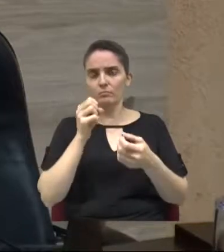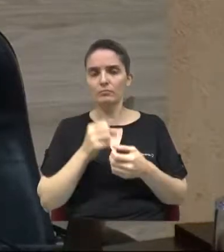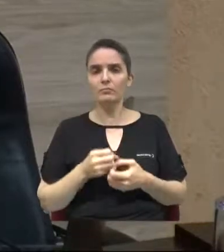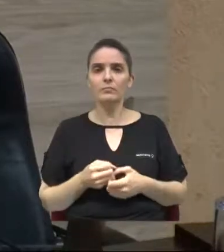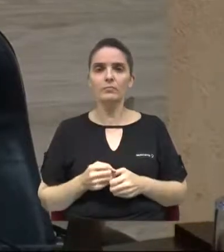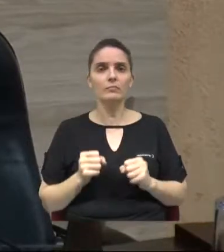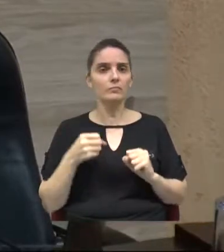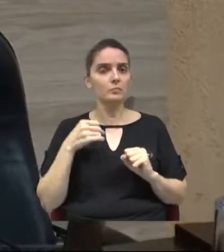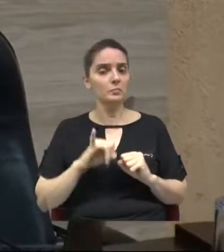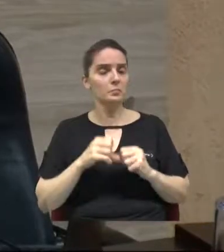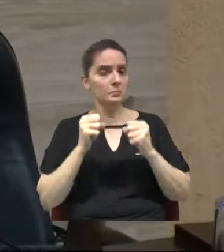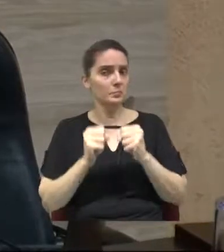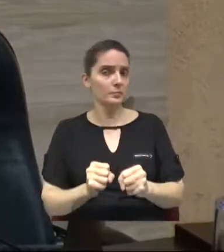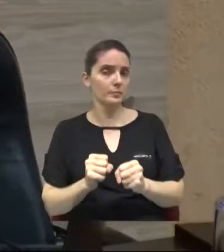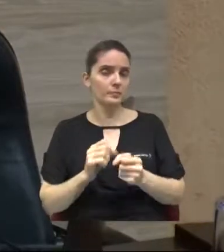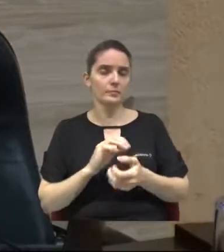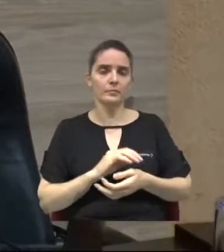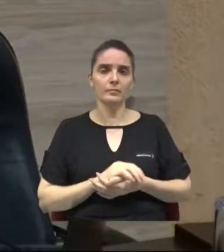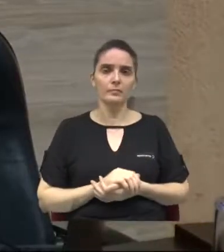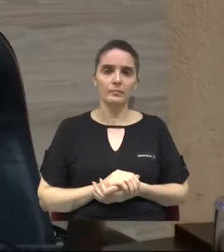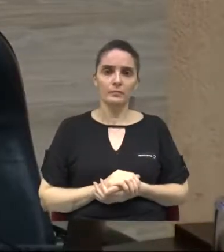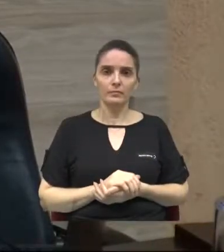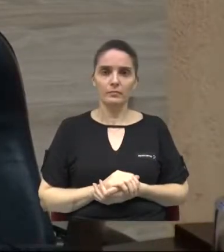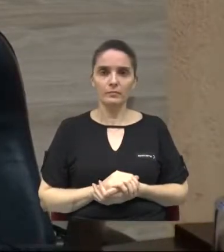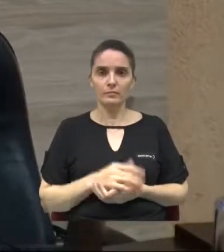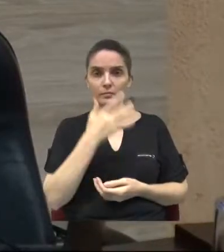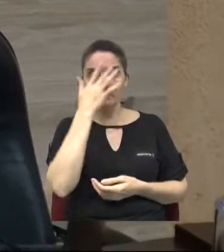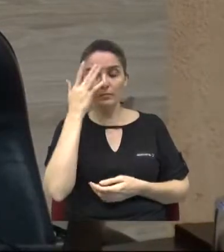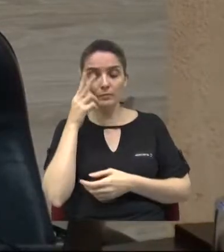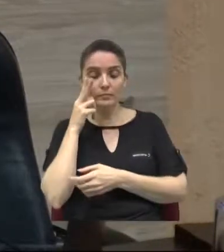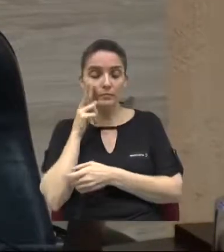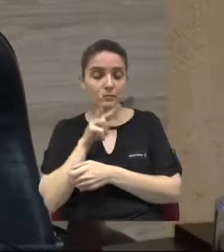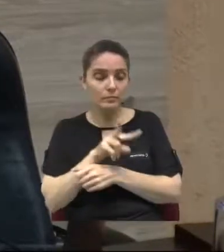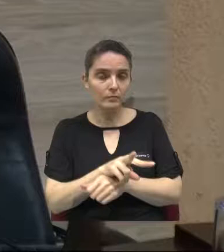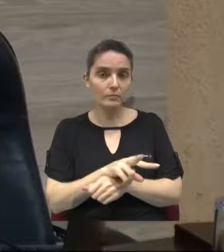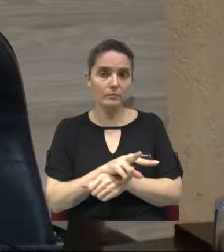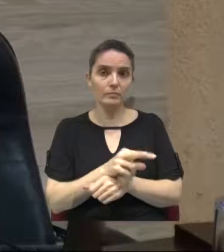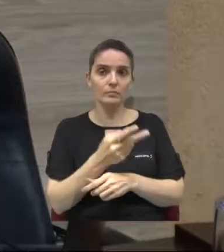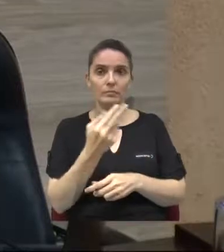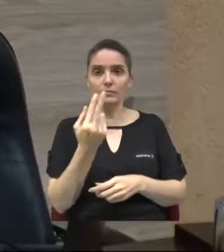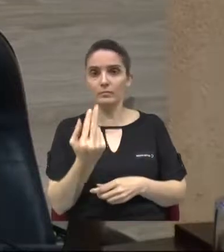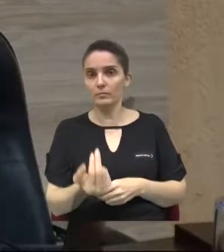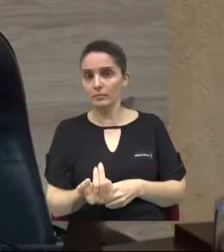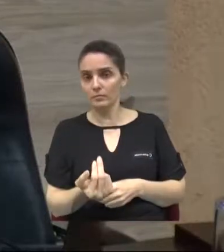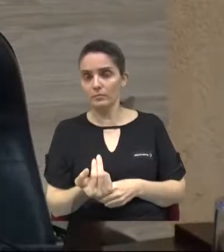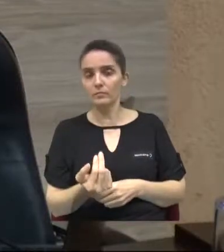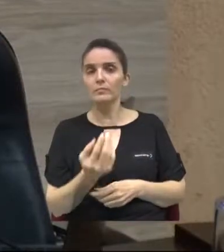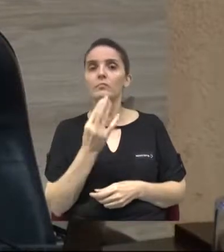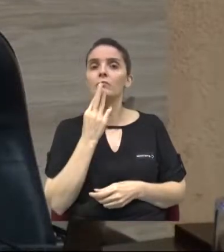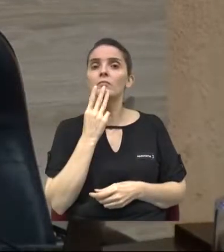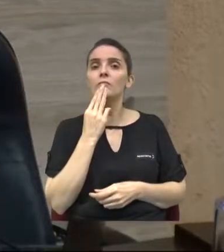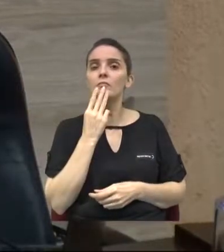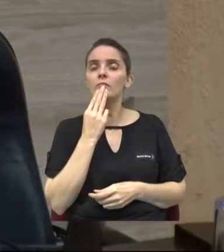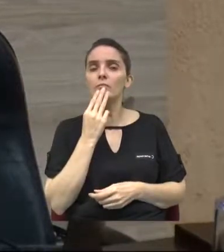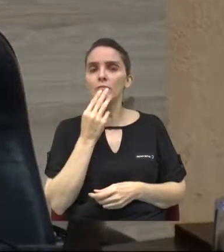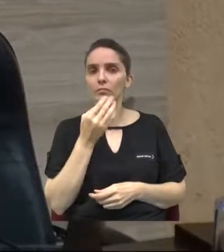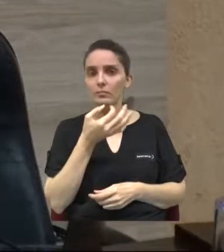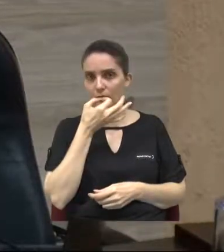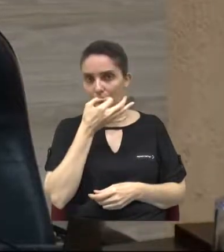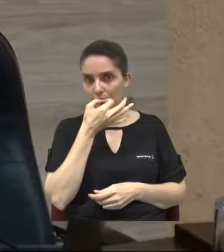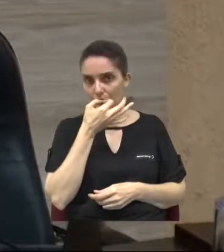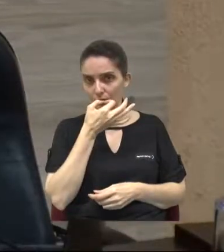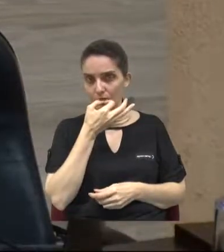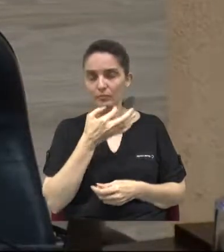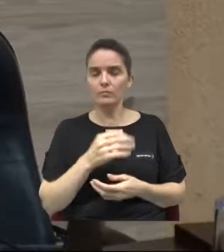ou a possibilidade de se colocar monitoramento, como o vereador Vaguinho sugeriu,